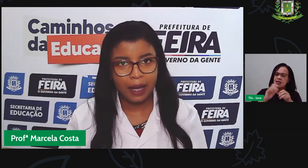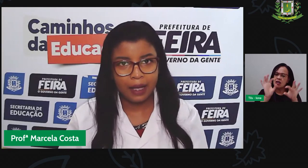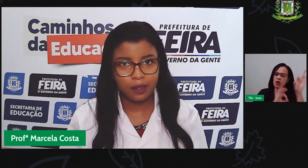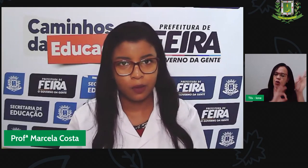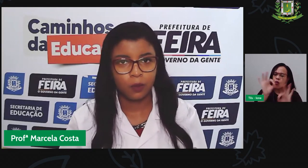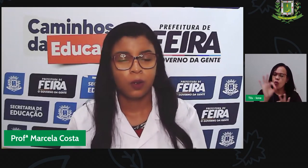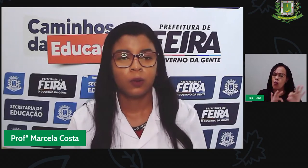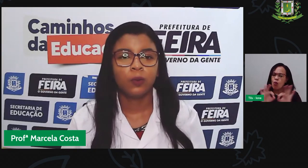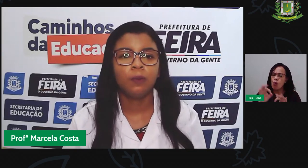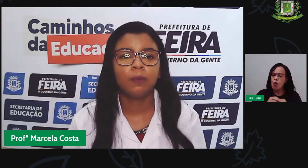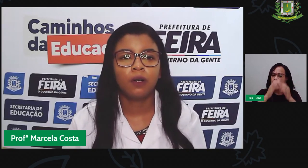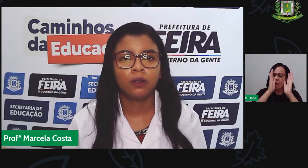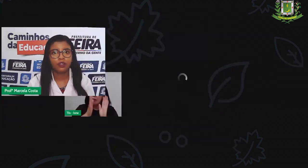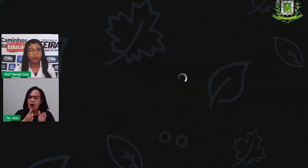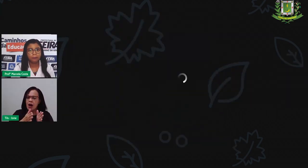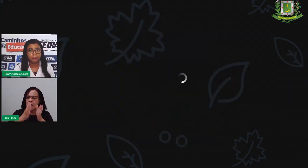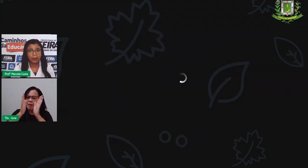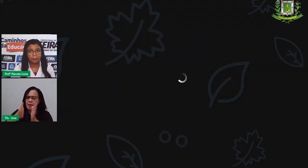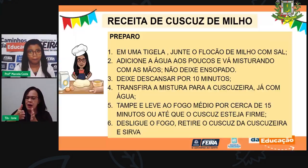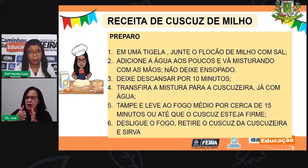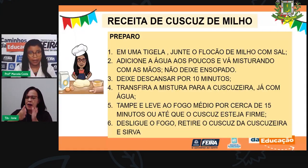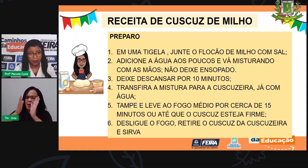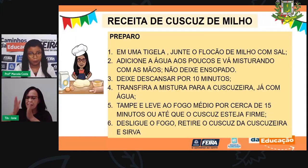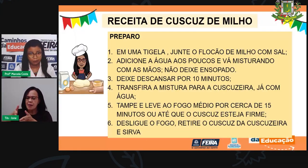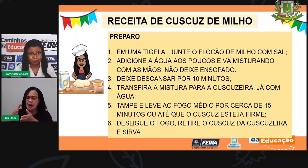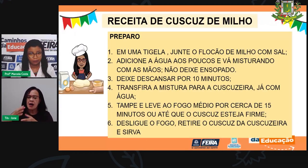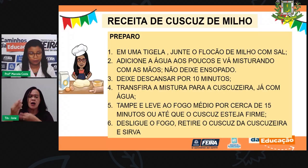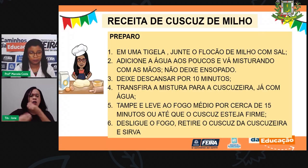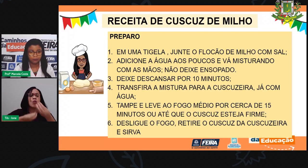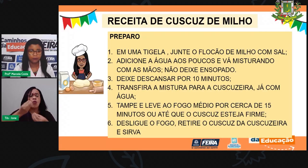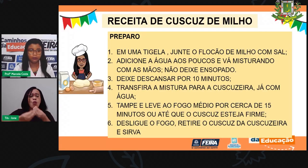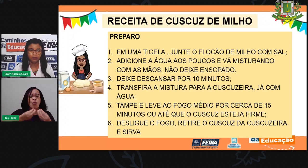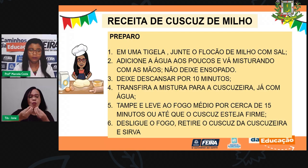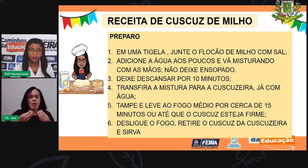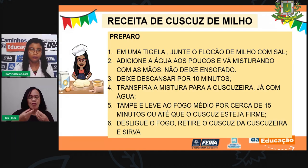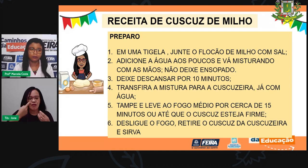passo a passo do modo de preparo.